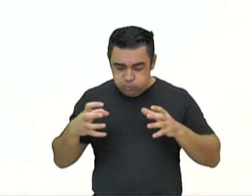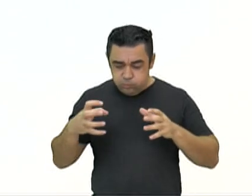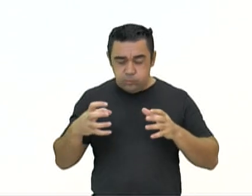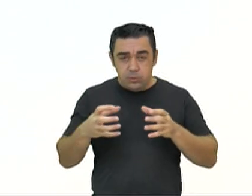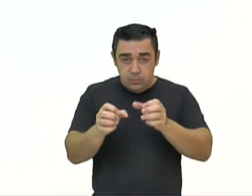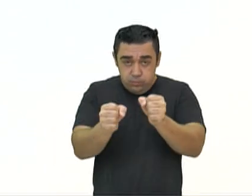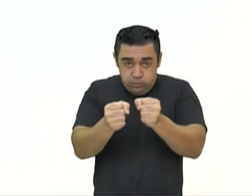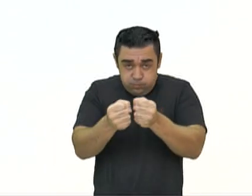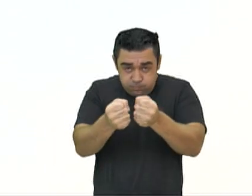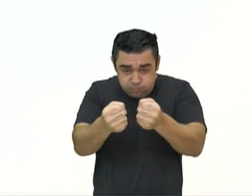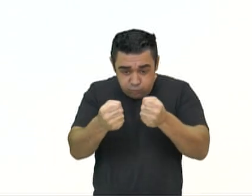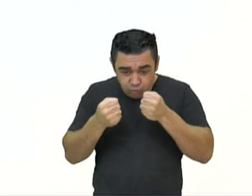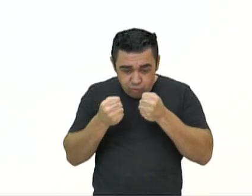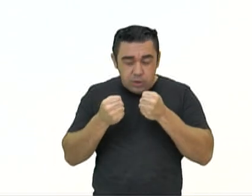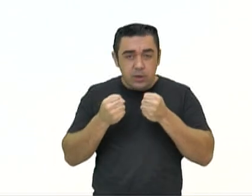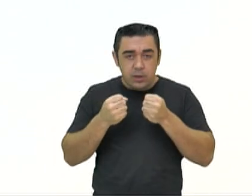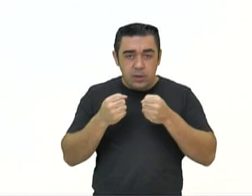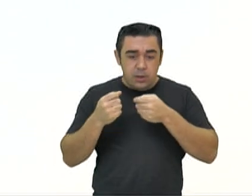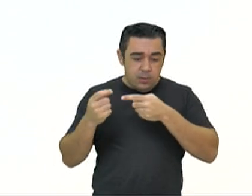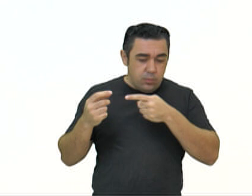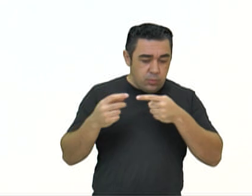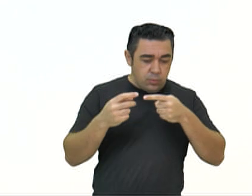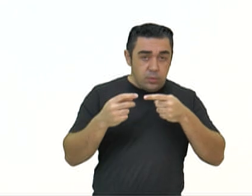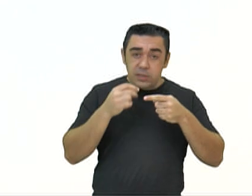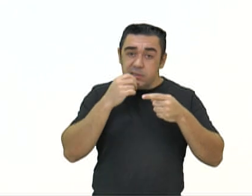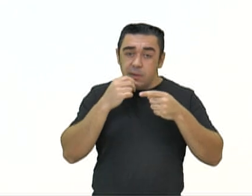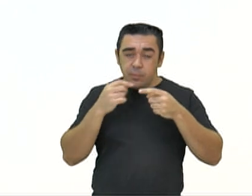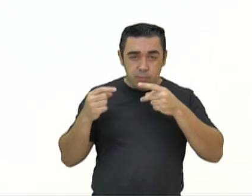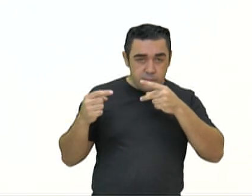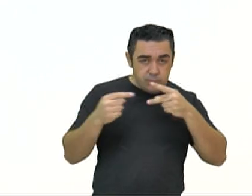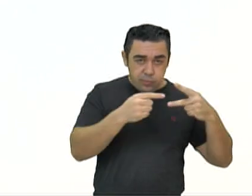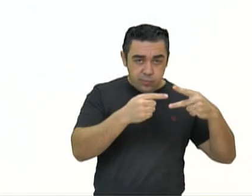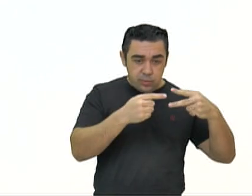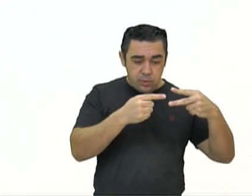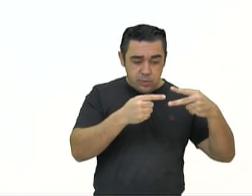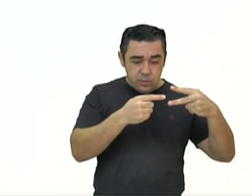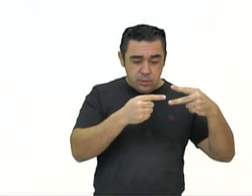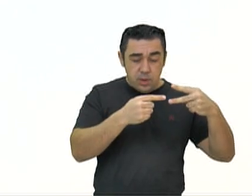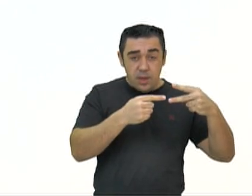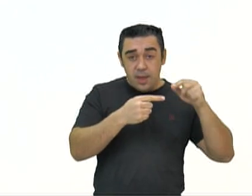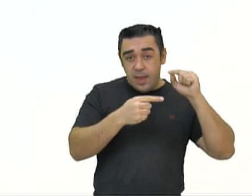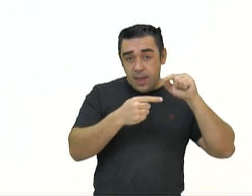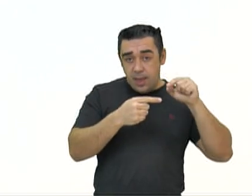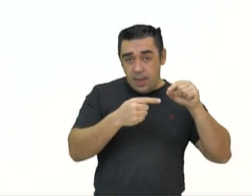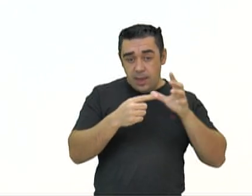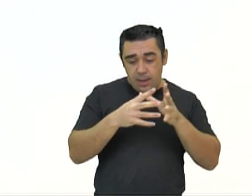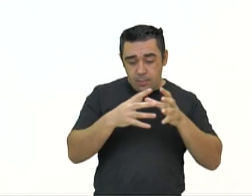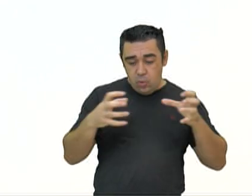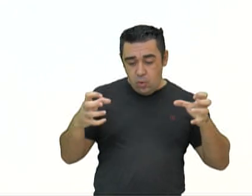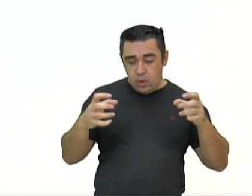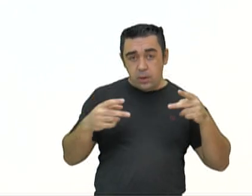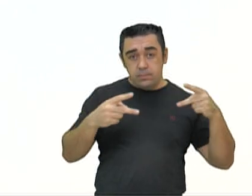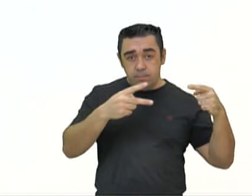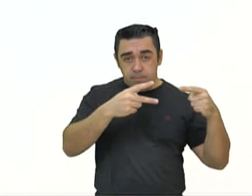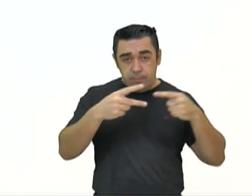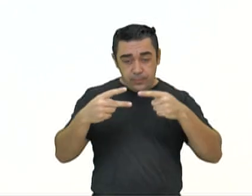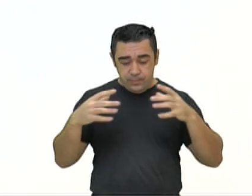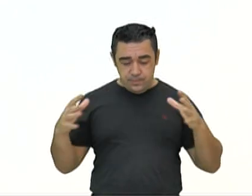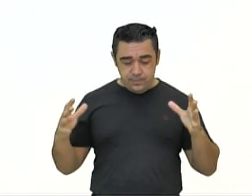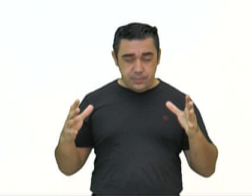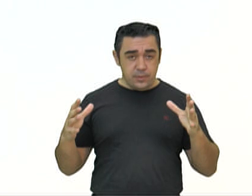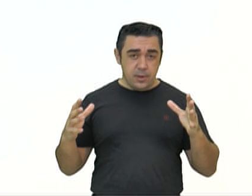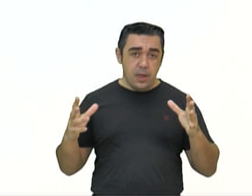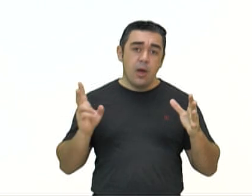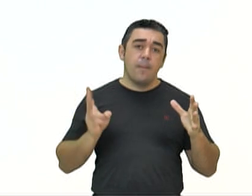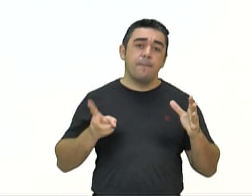fazendo. Percebam também que o tamanho do vetor que eu estou promovendo aqui é o mesmo tamanho do vetor que